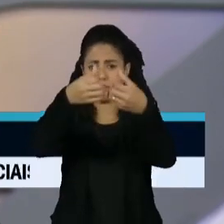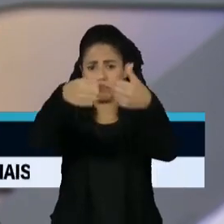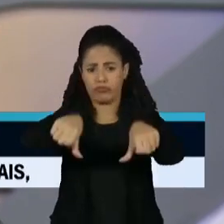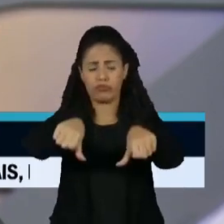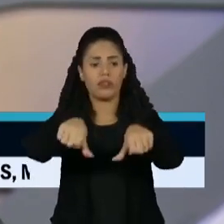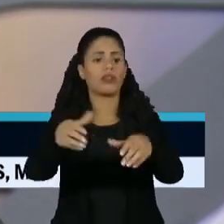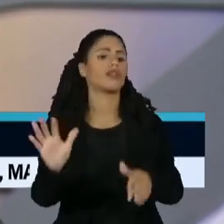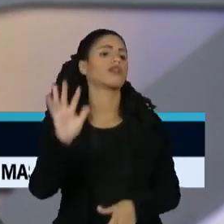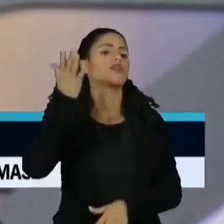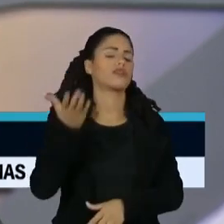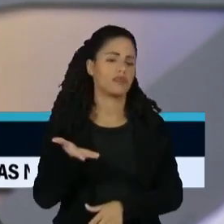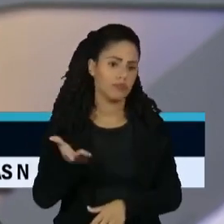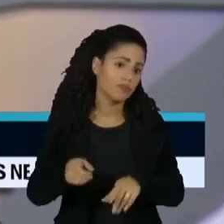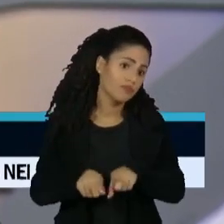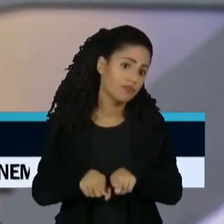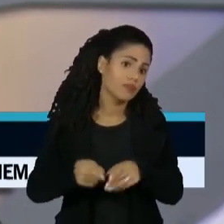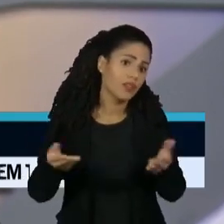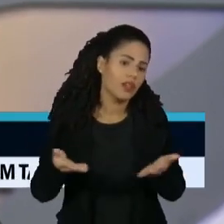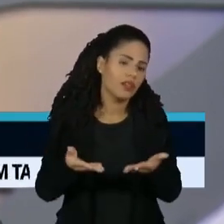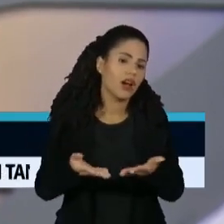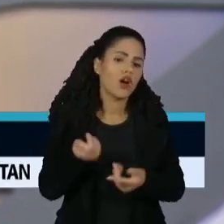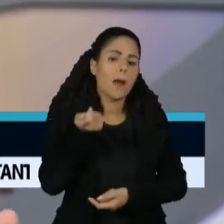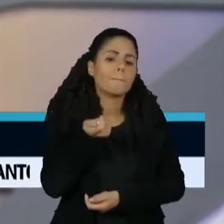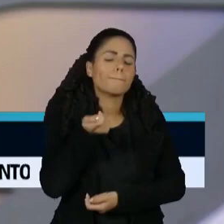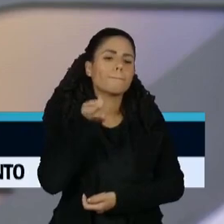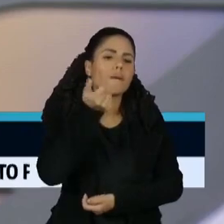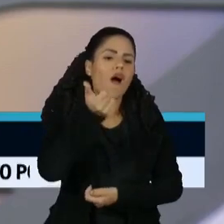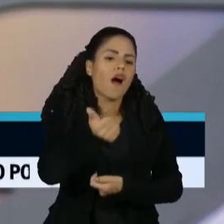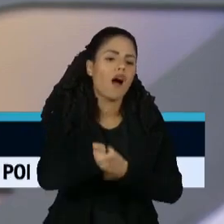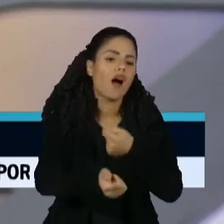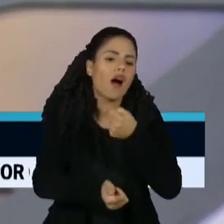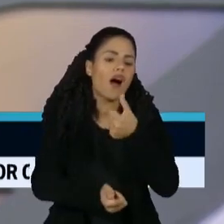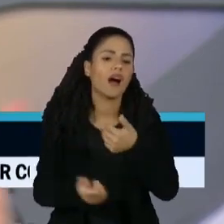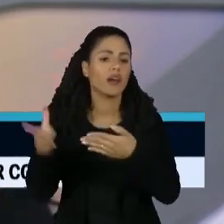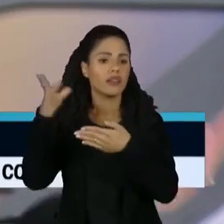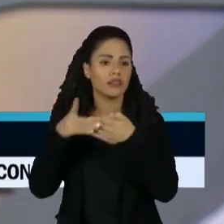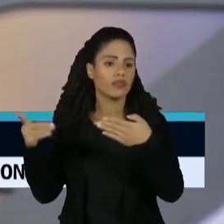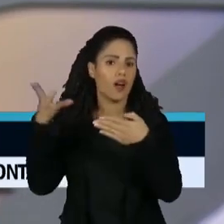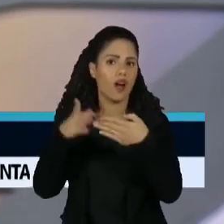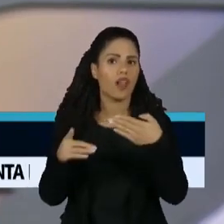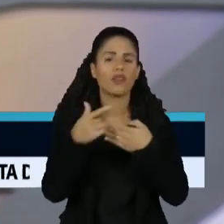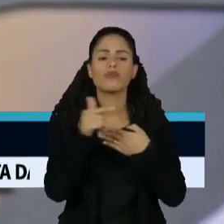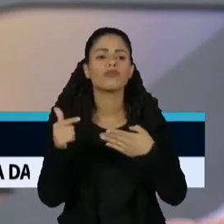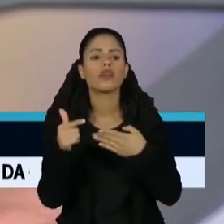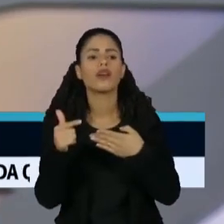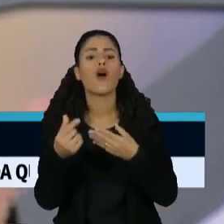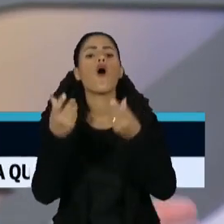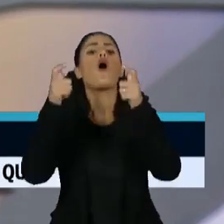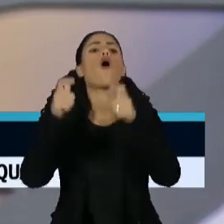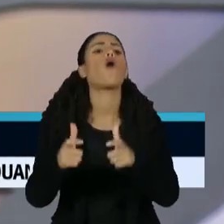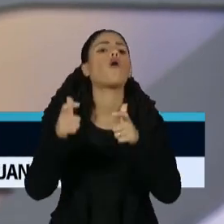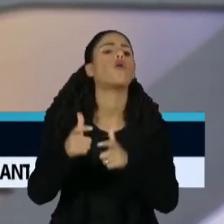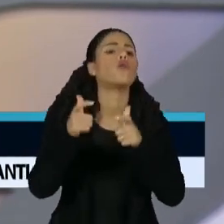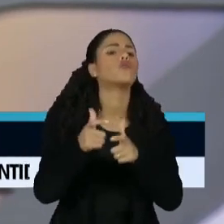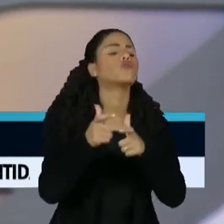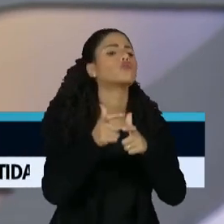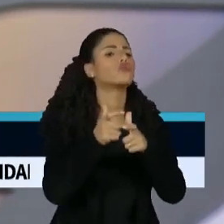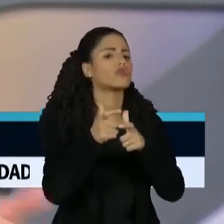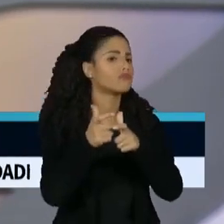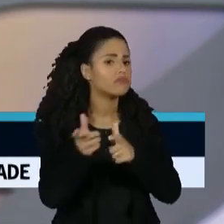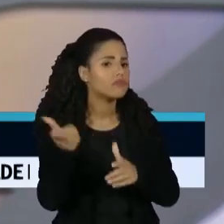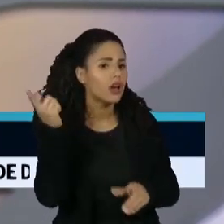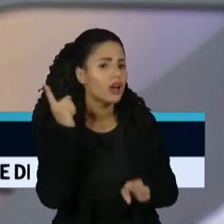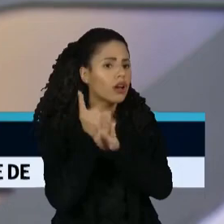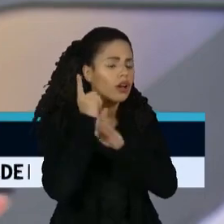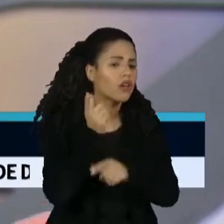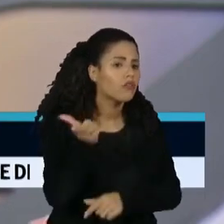país quebrou. E fora que é muito pouco factível, um país que não tem dólares, onde ele vai arrumar esses dólares? No mercado internacional? Já deu